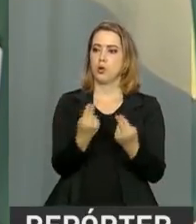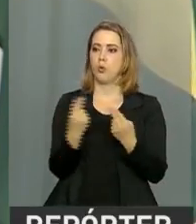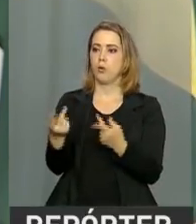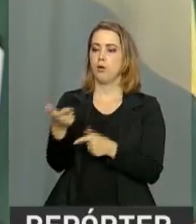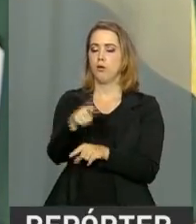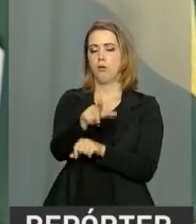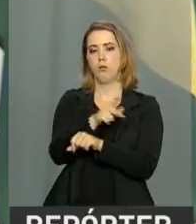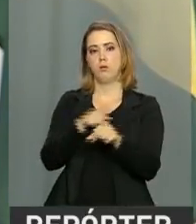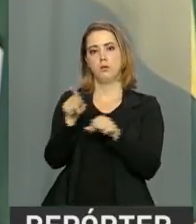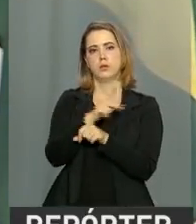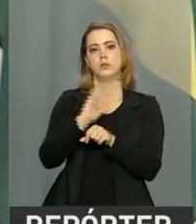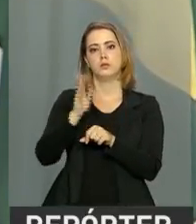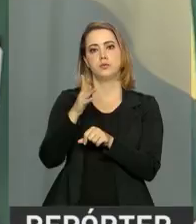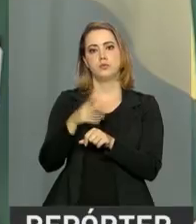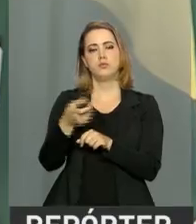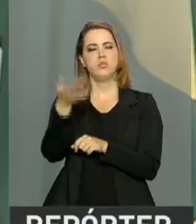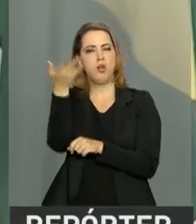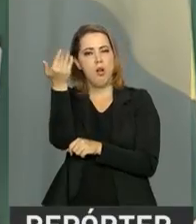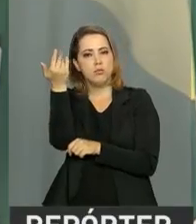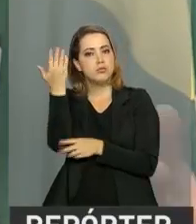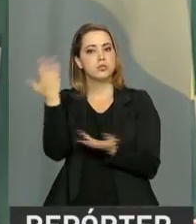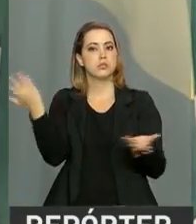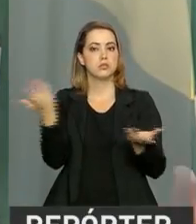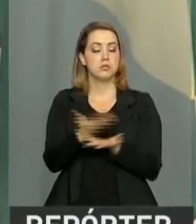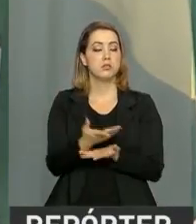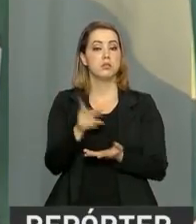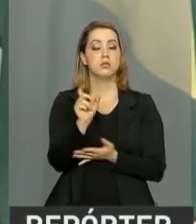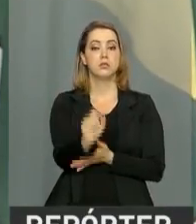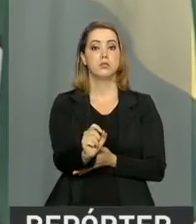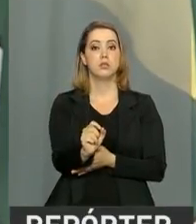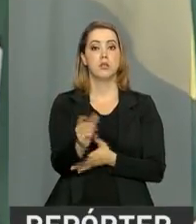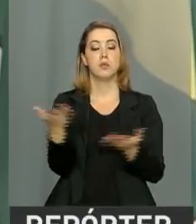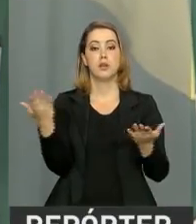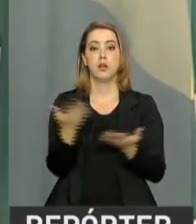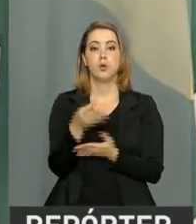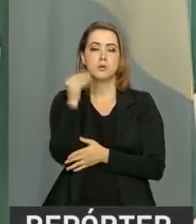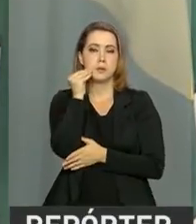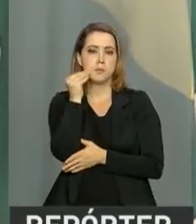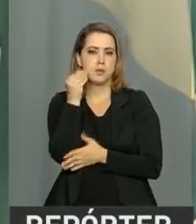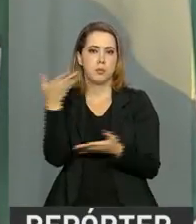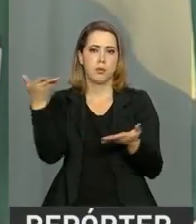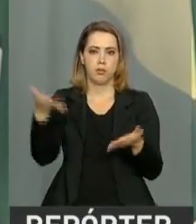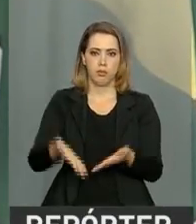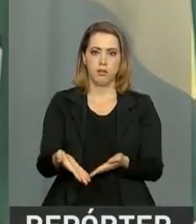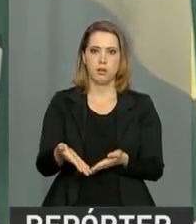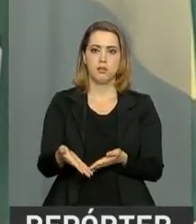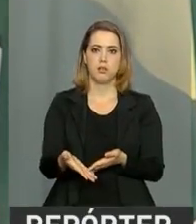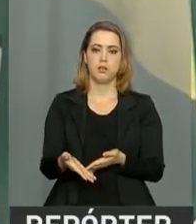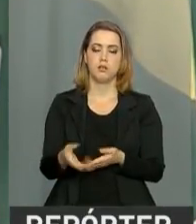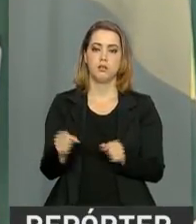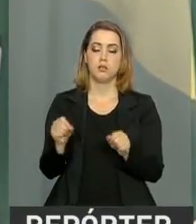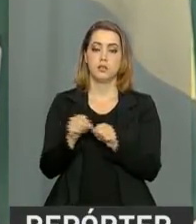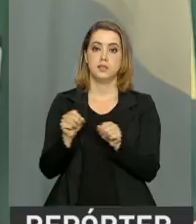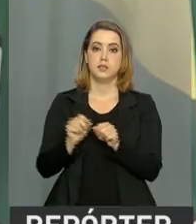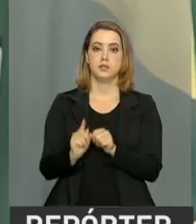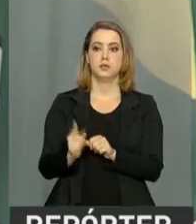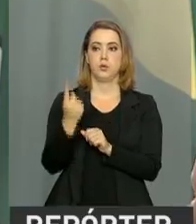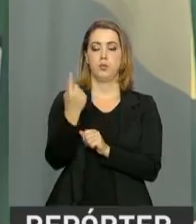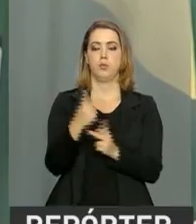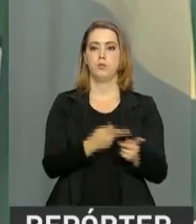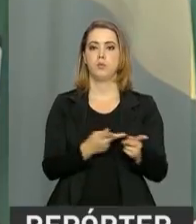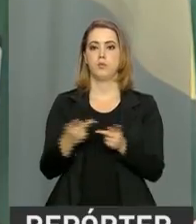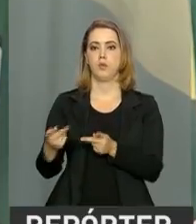relação muito antiga, uma relação muito forte, para tentar fazer com que, com uma visita como